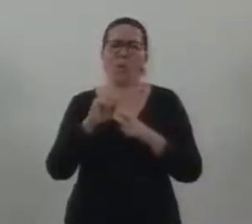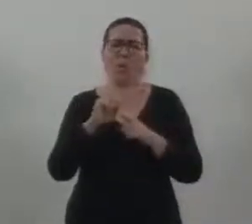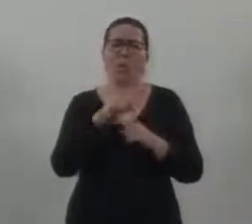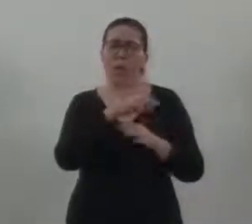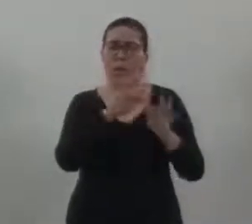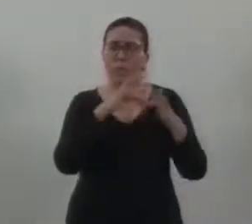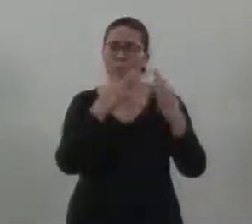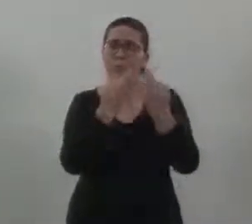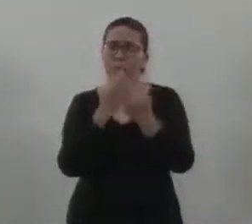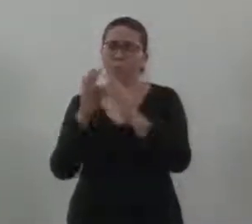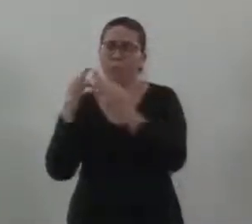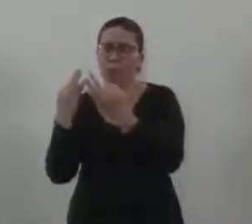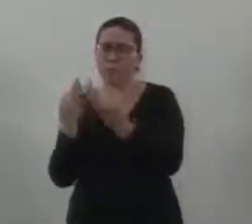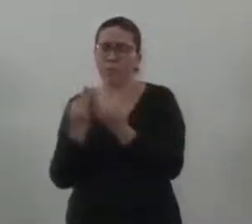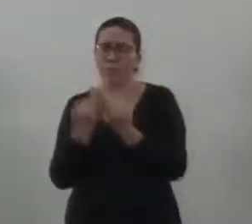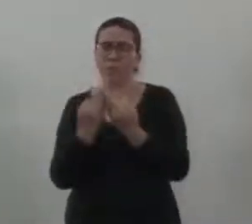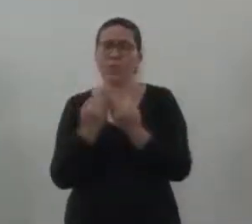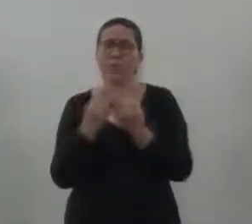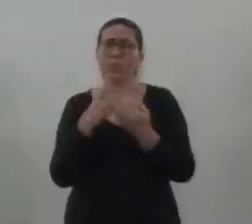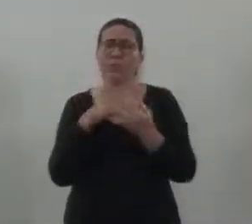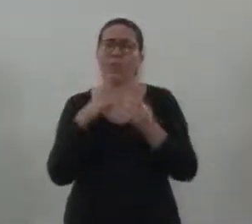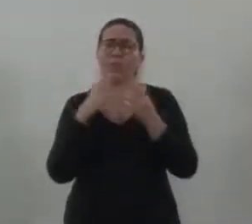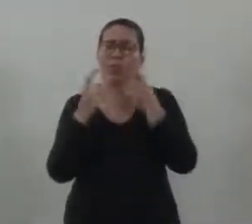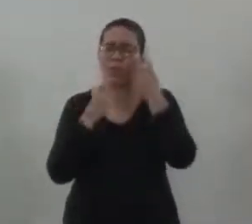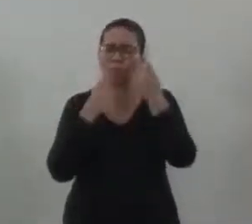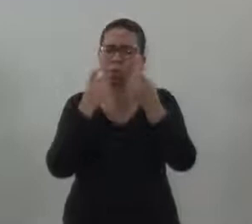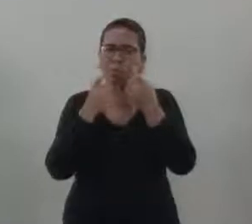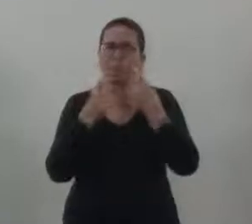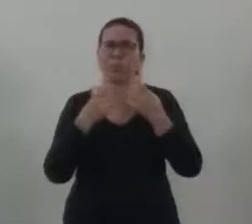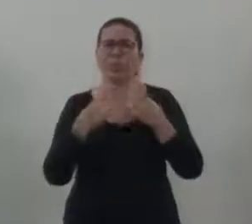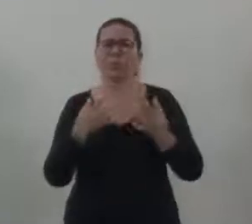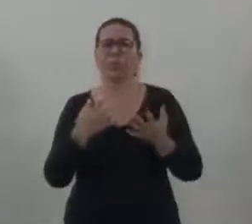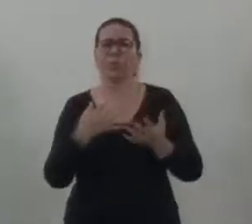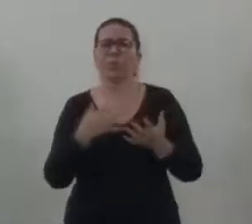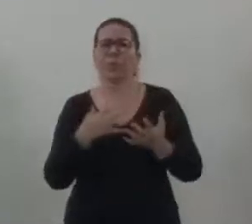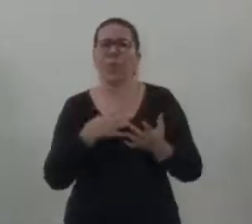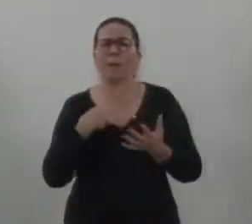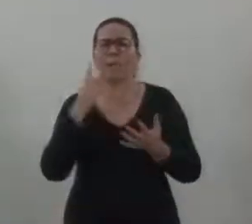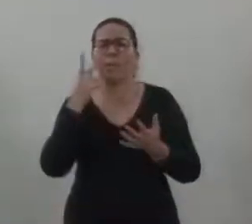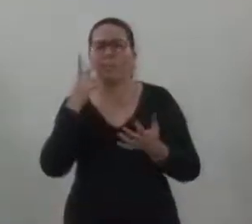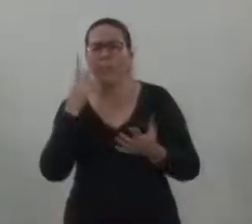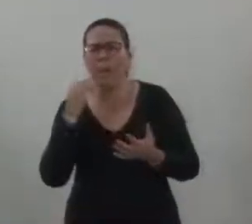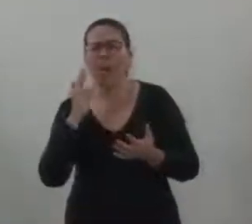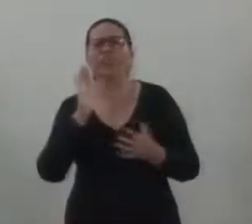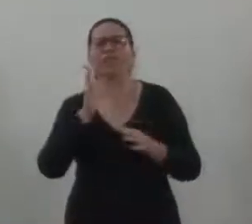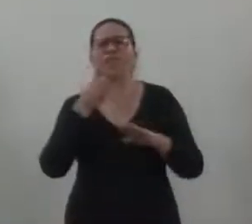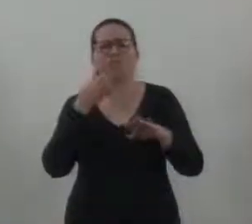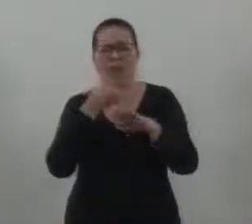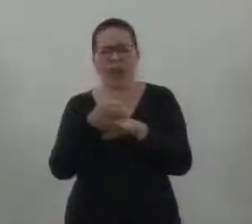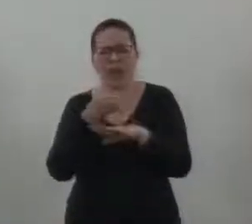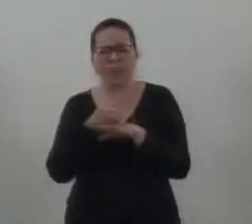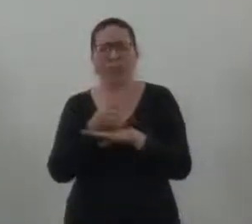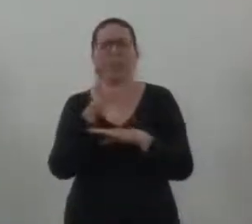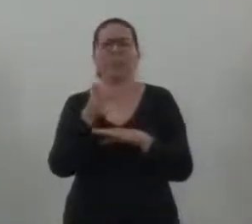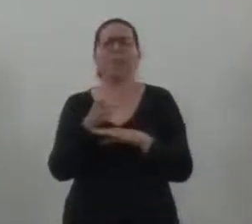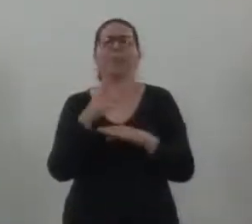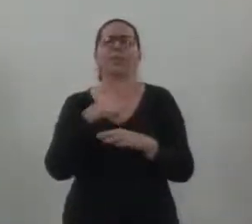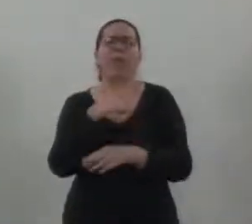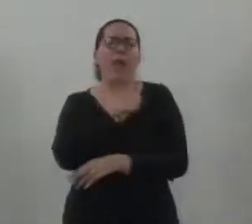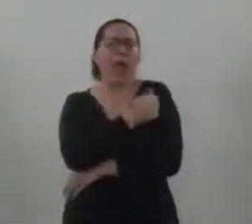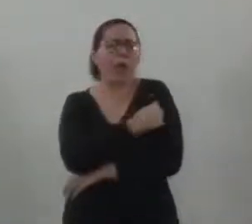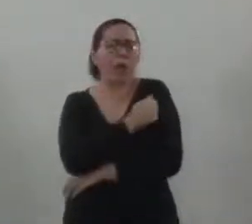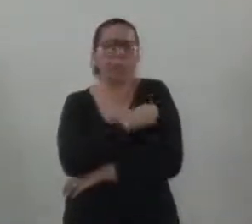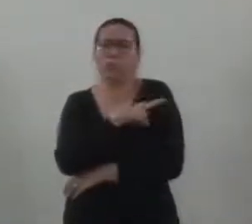deixaram claro, né, existem ali pessoas que têm todo o envolvimento, existem pais que já participaram do FESTEVI, existem alunos que